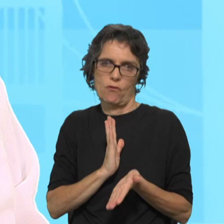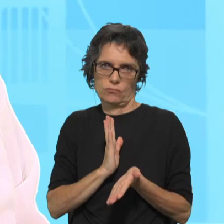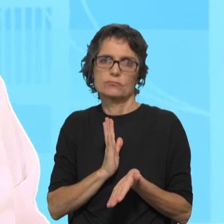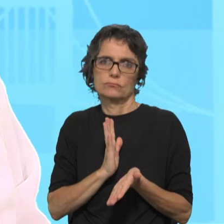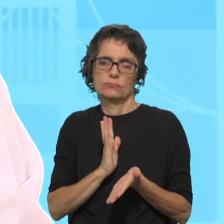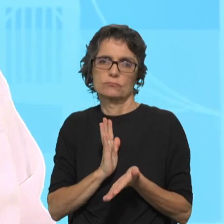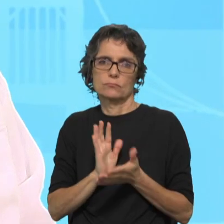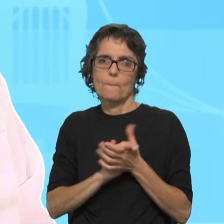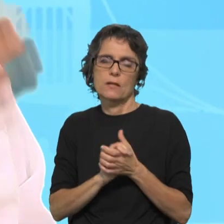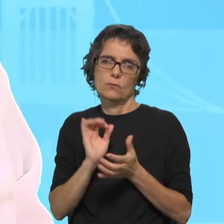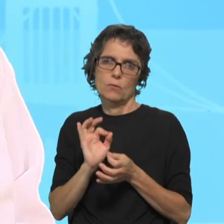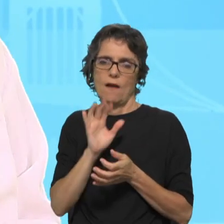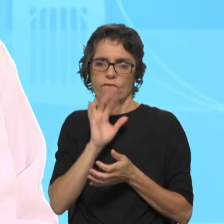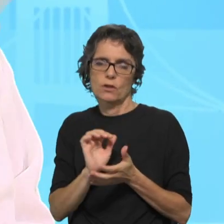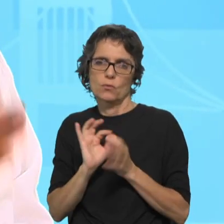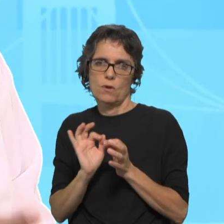dos filhos.